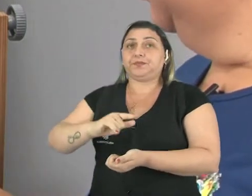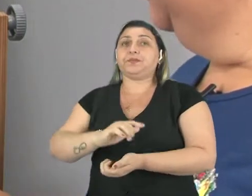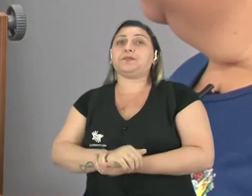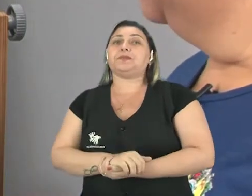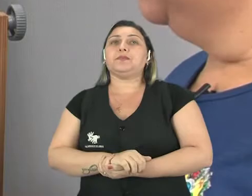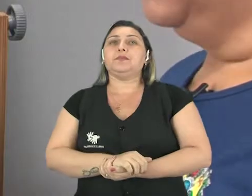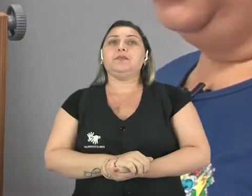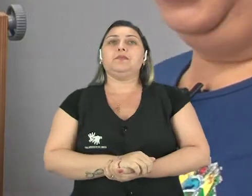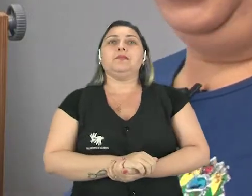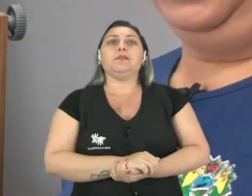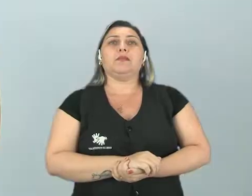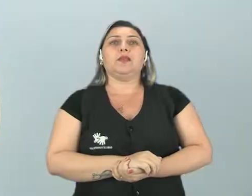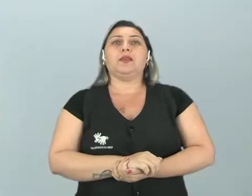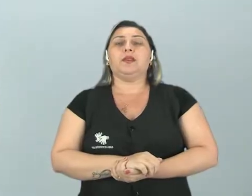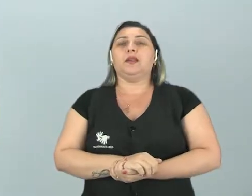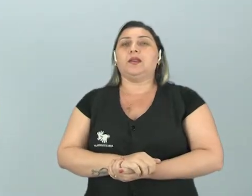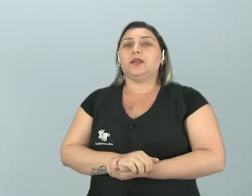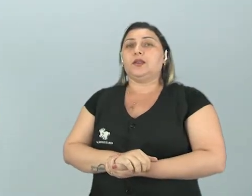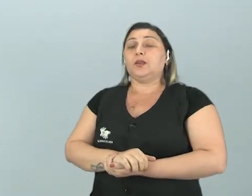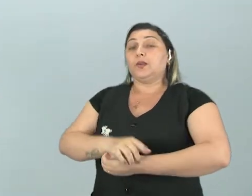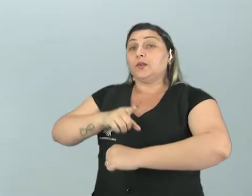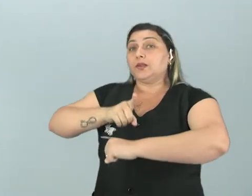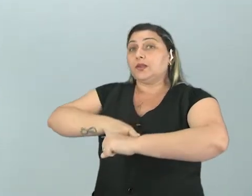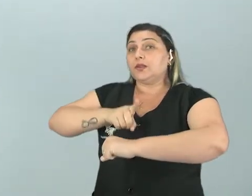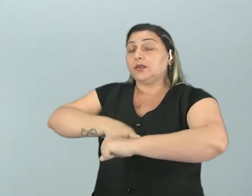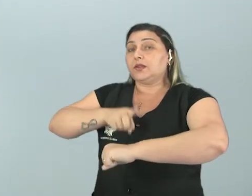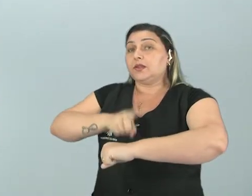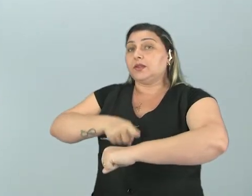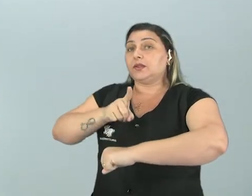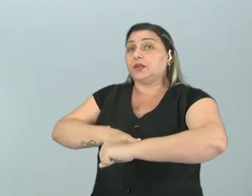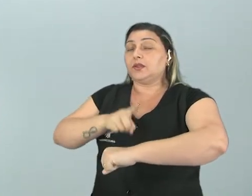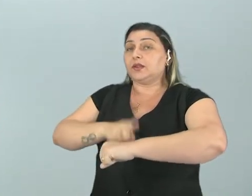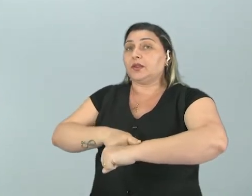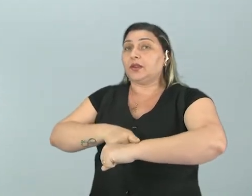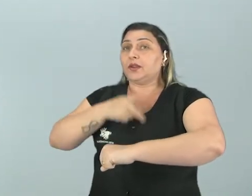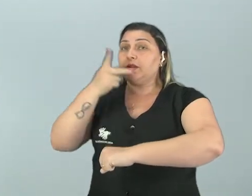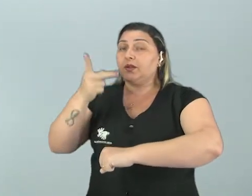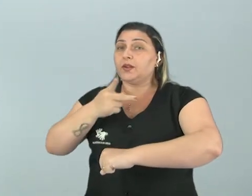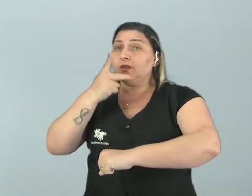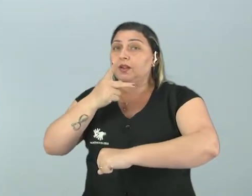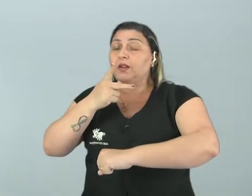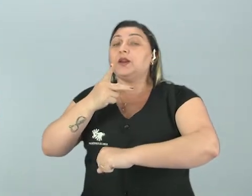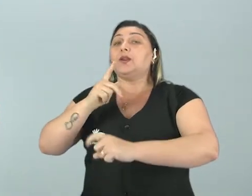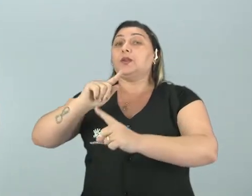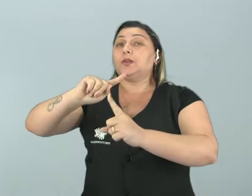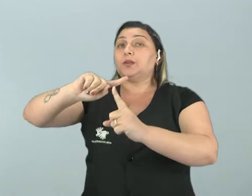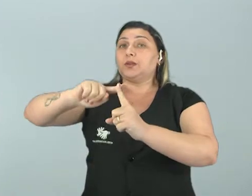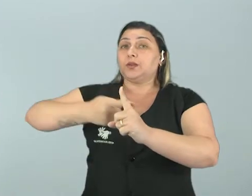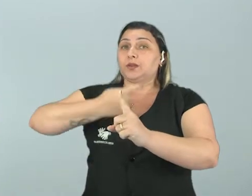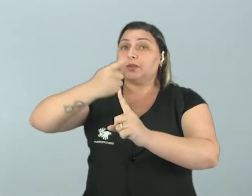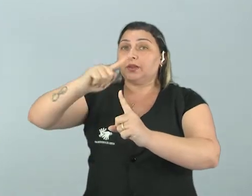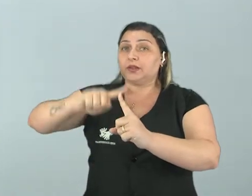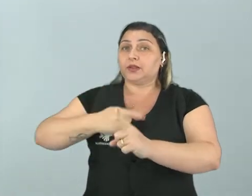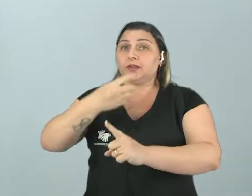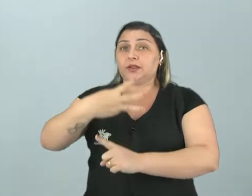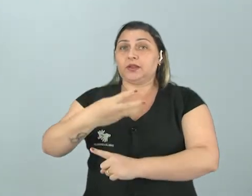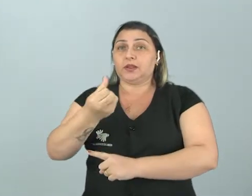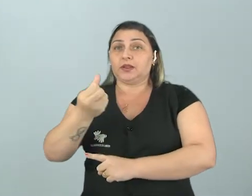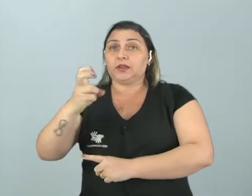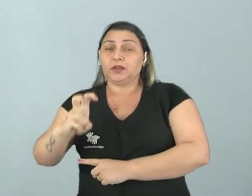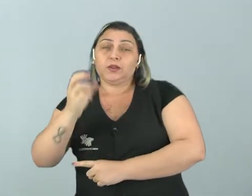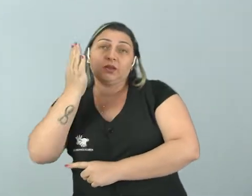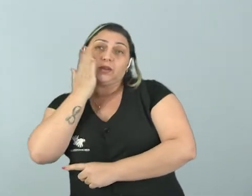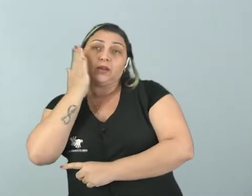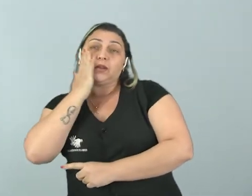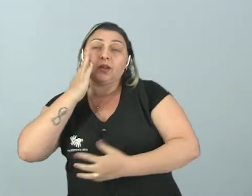Esse trajeto é o tempo que a gente fala do nosso calendário de 365 dias. É o tempo